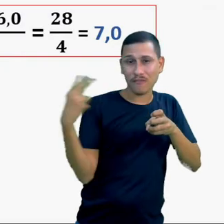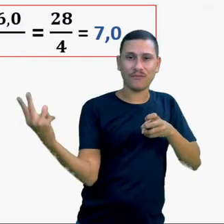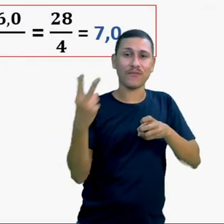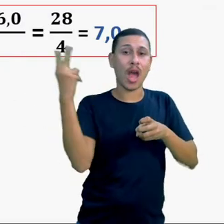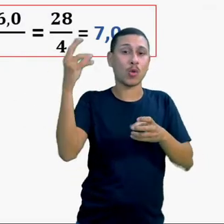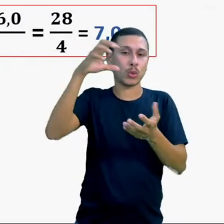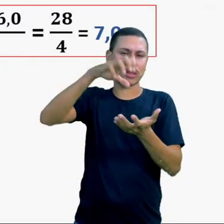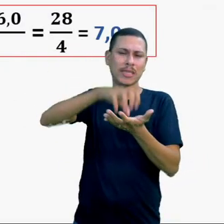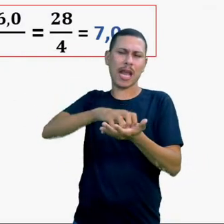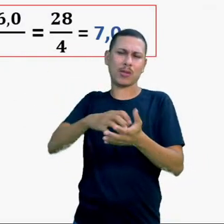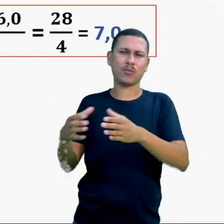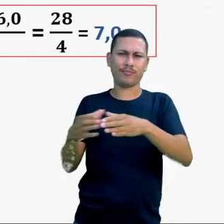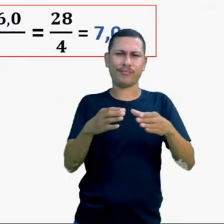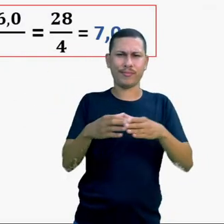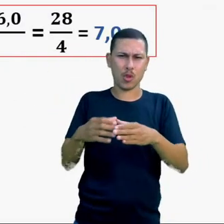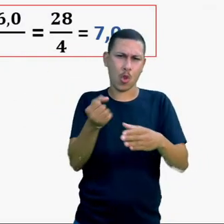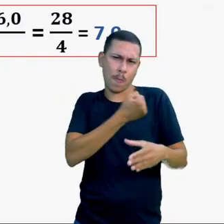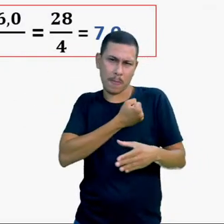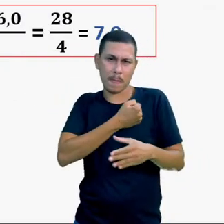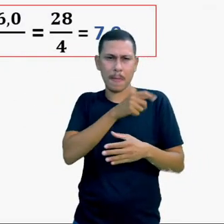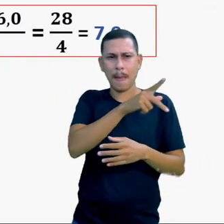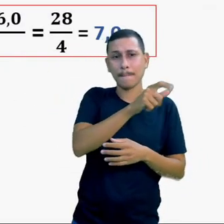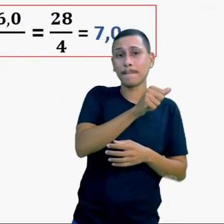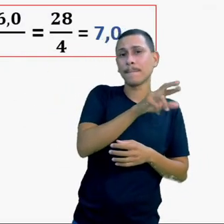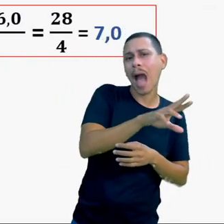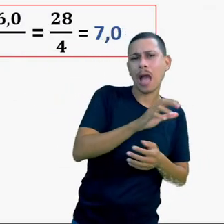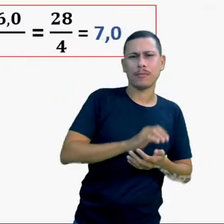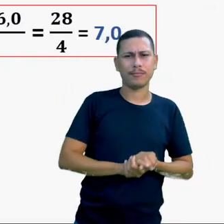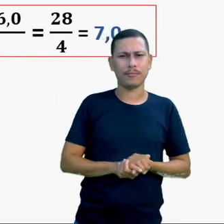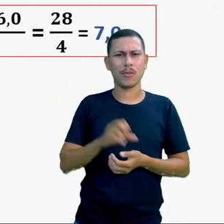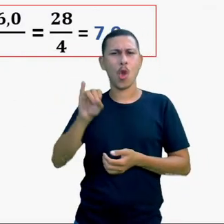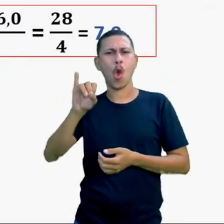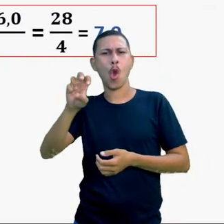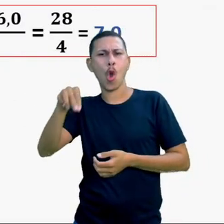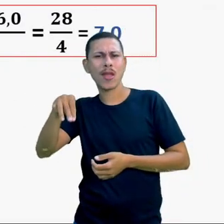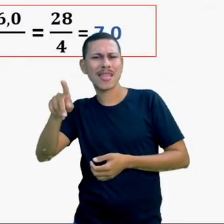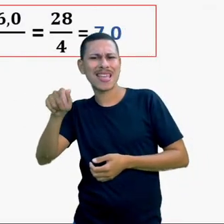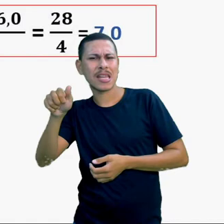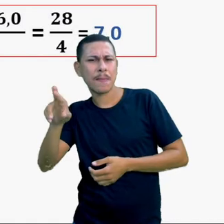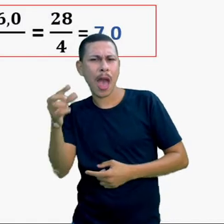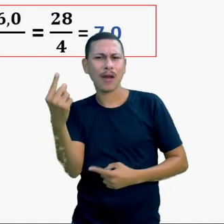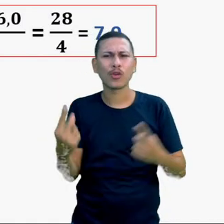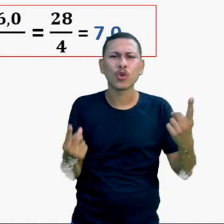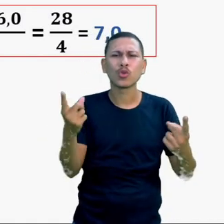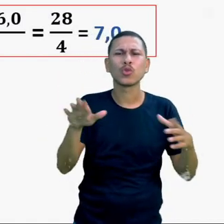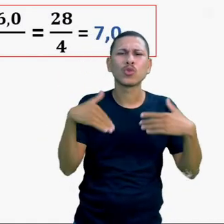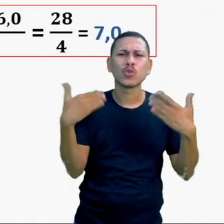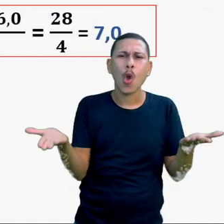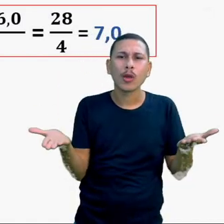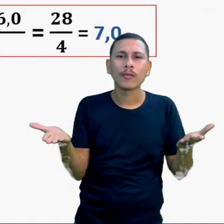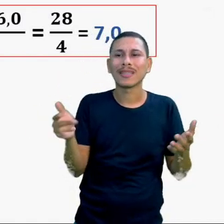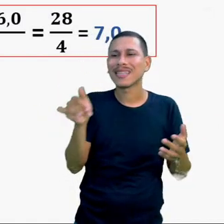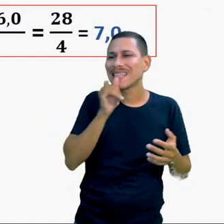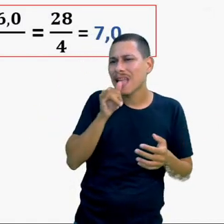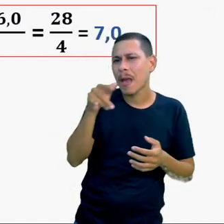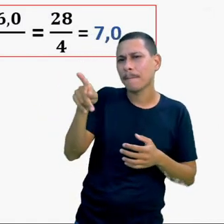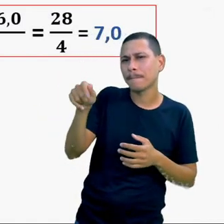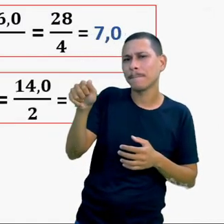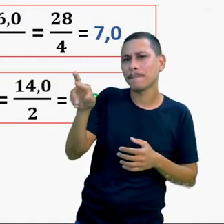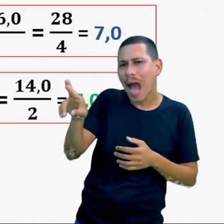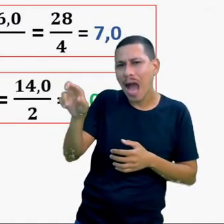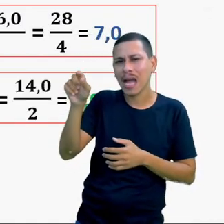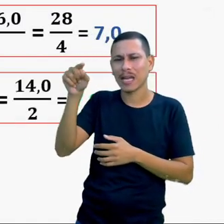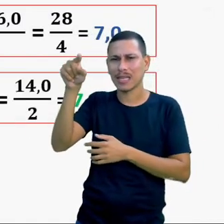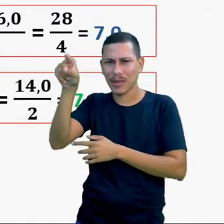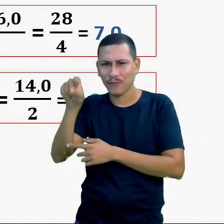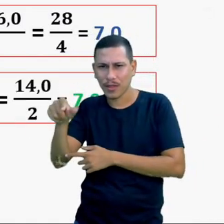A quantidade é par ou é ímpar? Se for par, vai ter que dividir por 2. Já